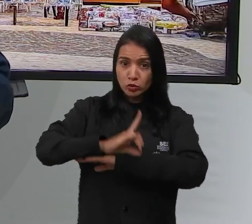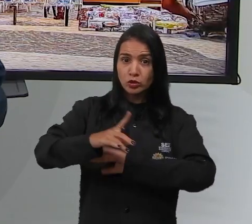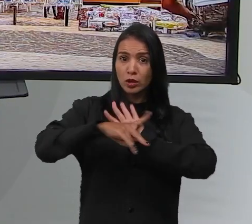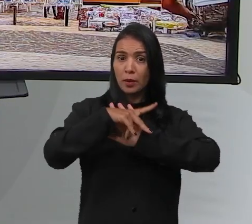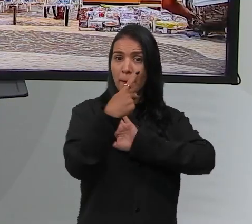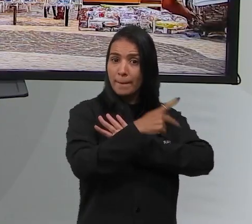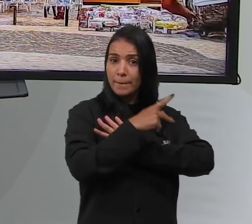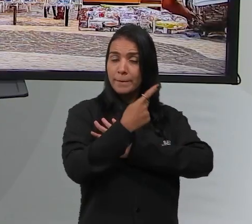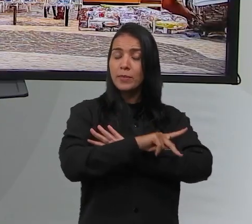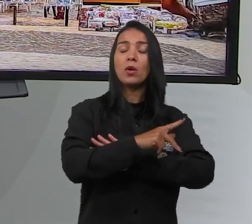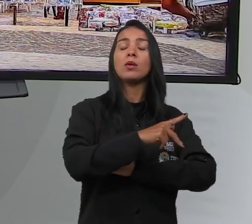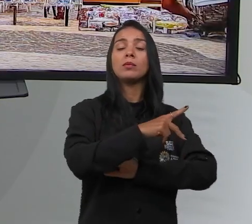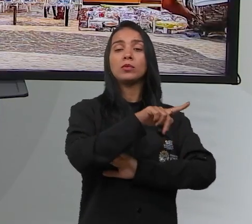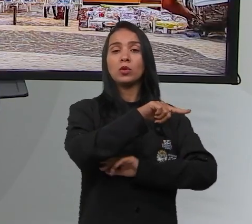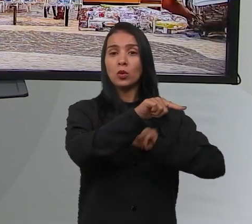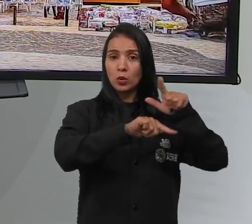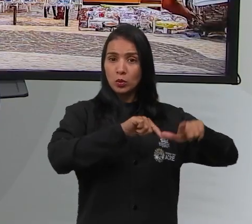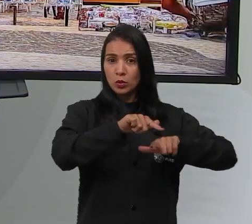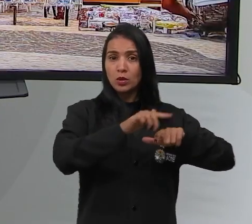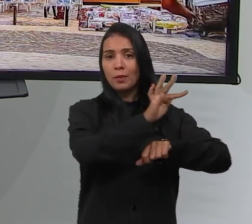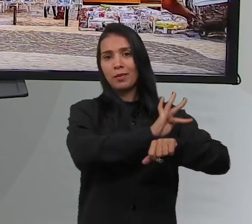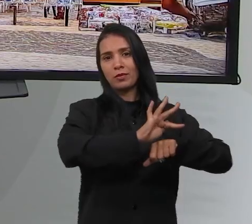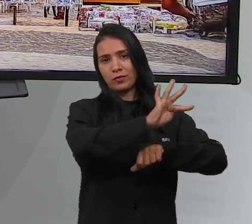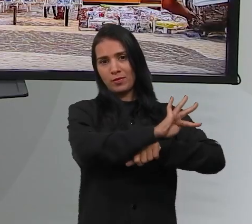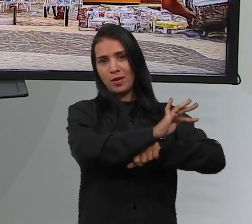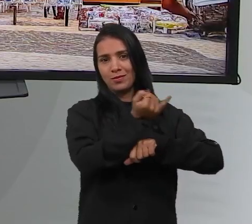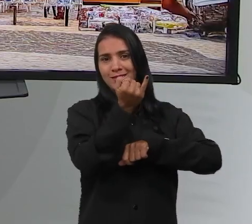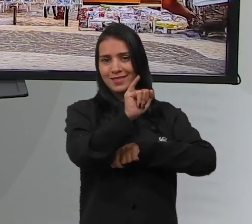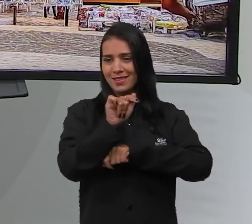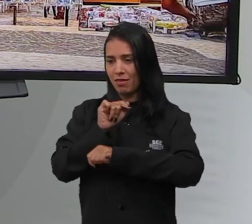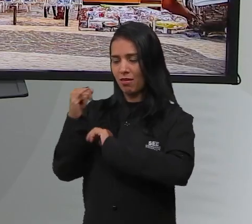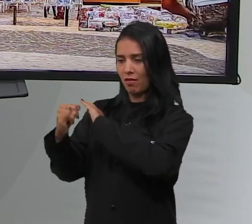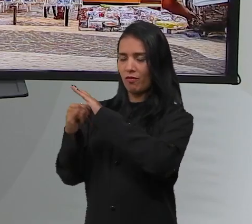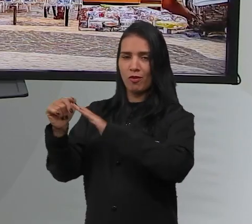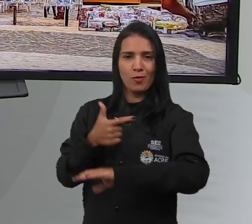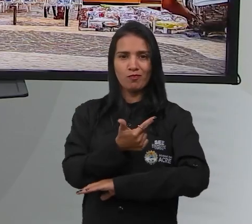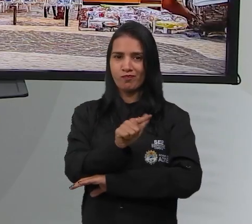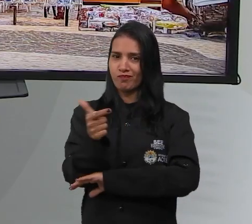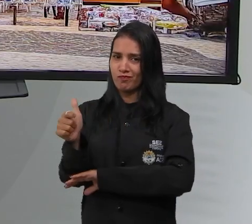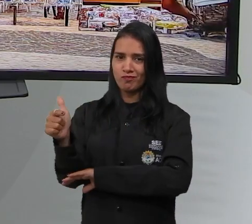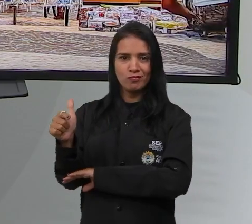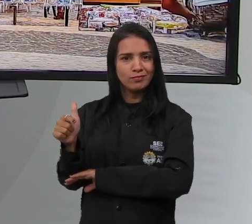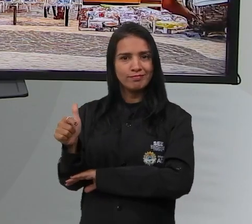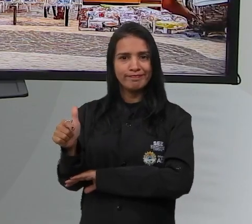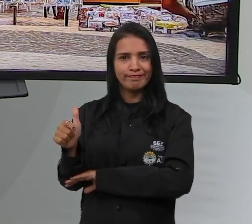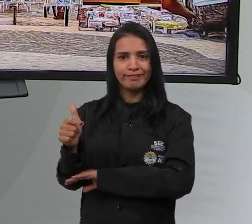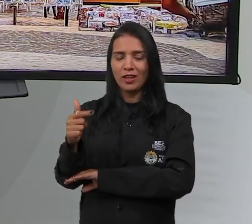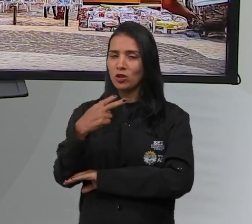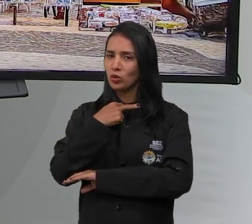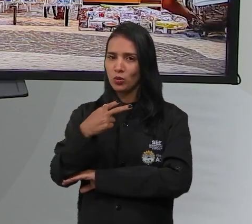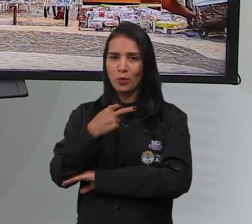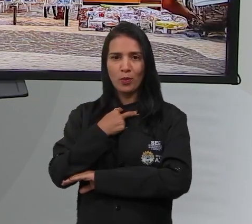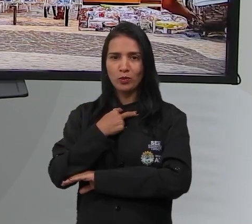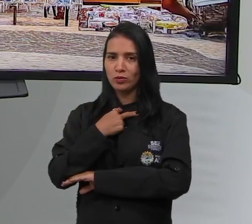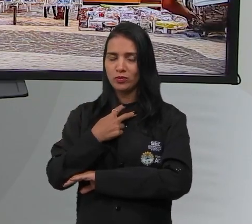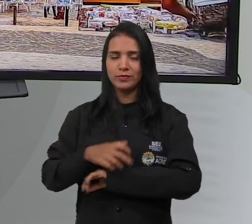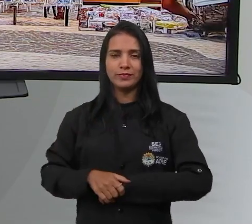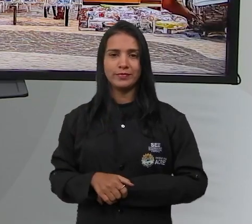que trabalhadores possuem, mas só os trabalhadores formais. Os trabalhadores